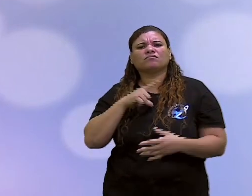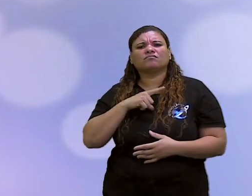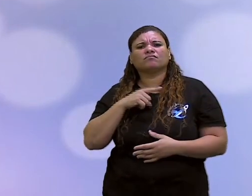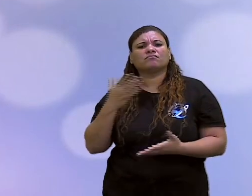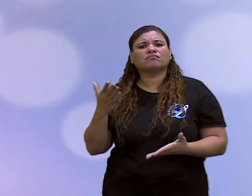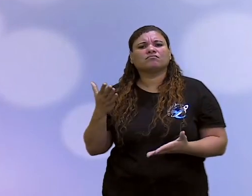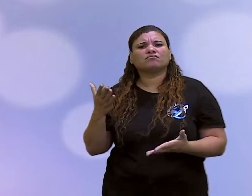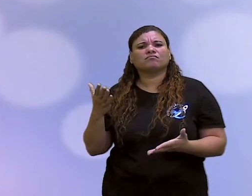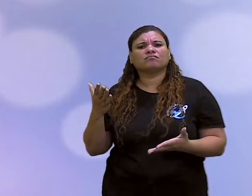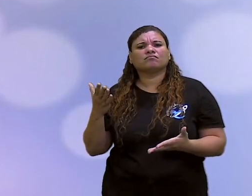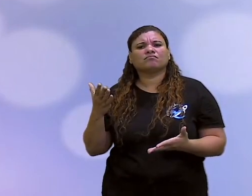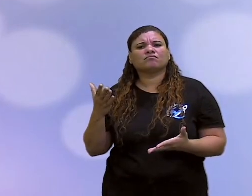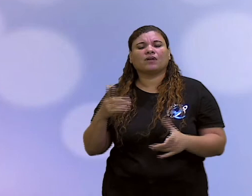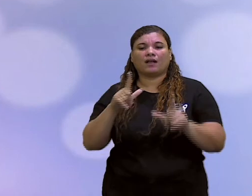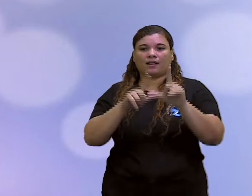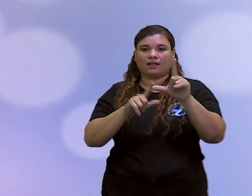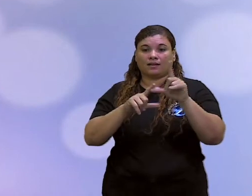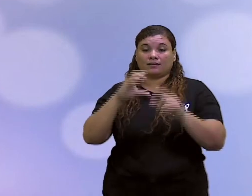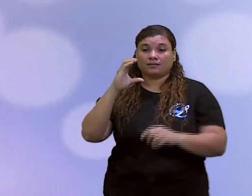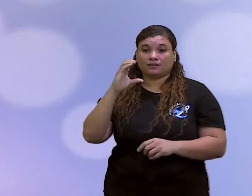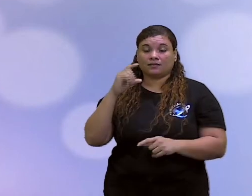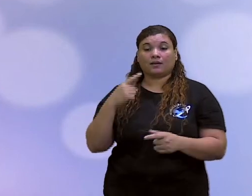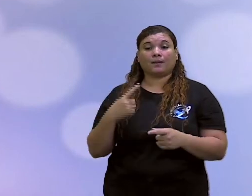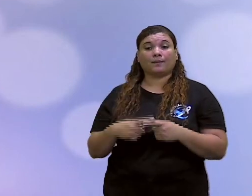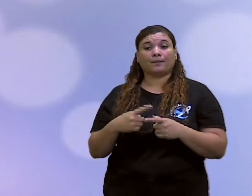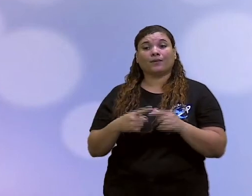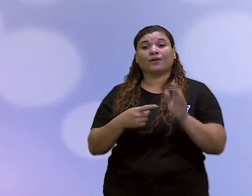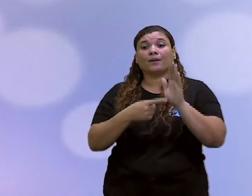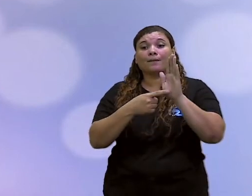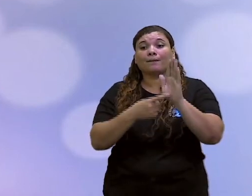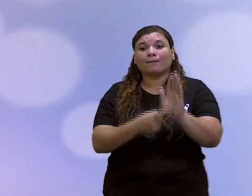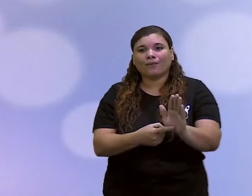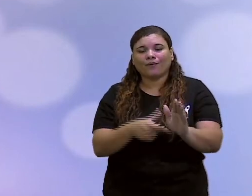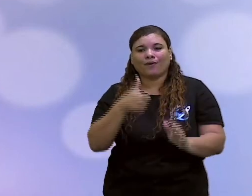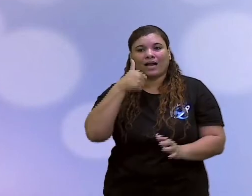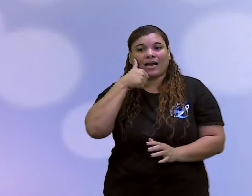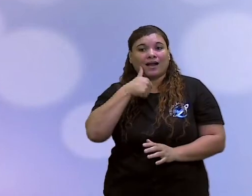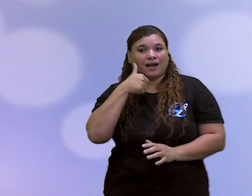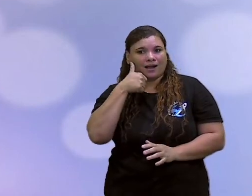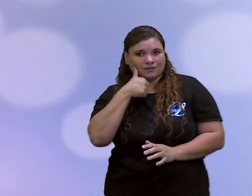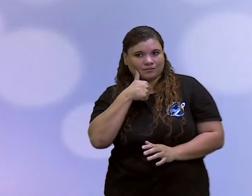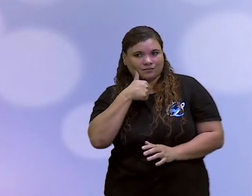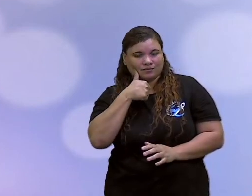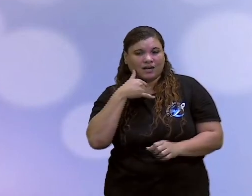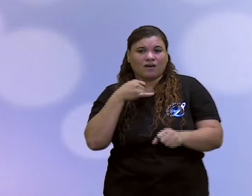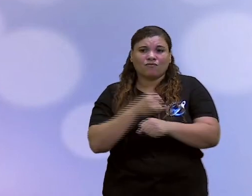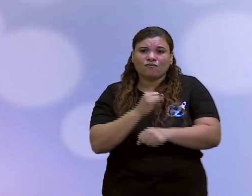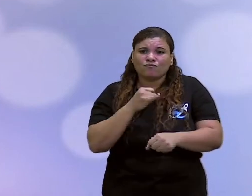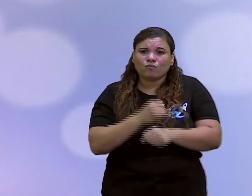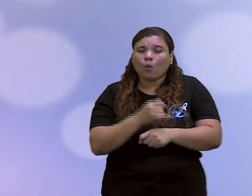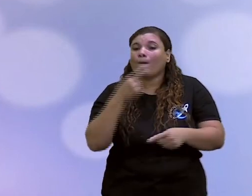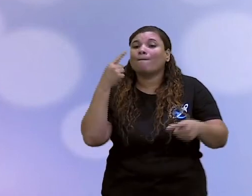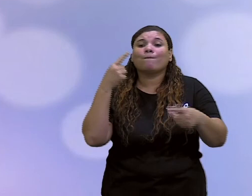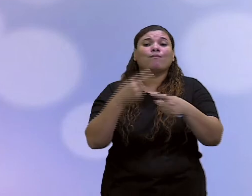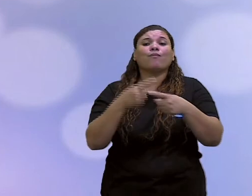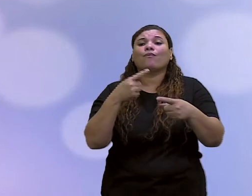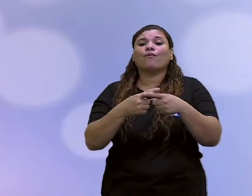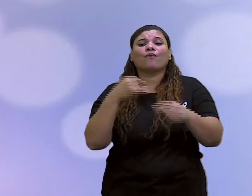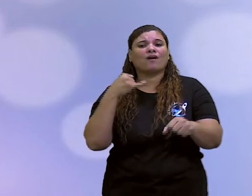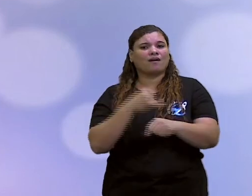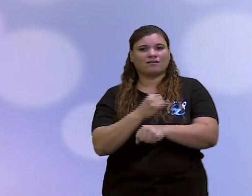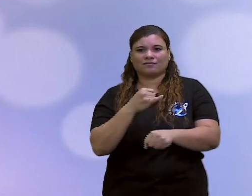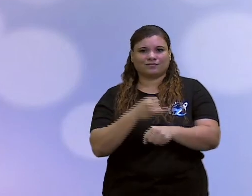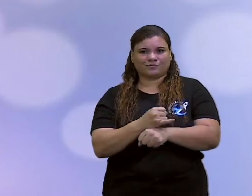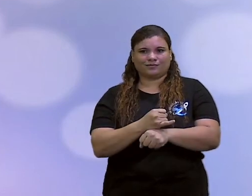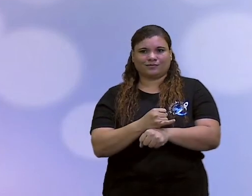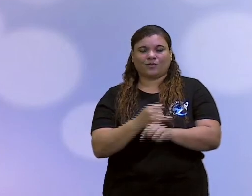Letra C, muito bem, olha lá. Regina se ausentou para cuidar da mãe. Esse para,